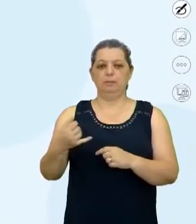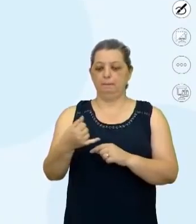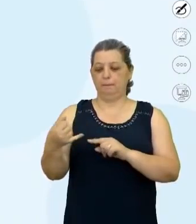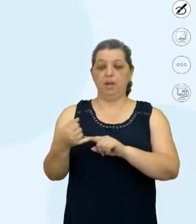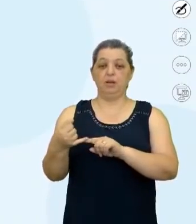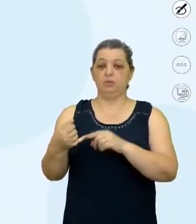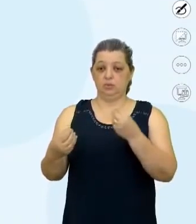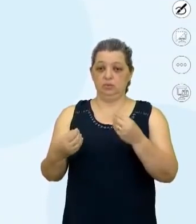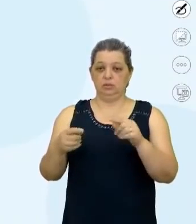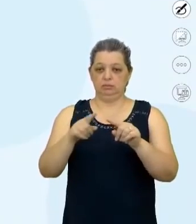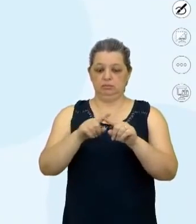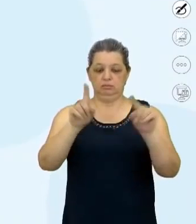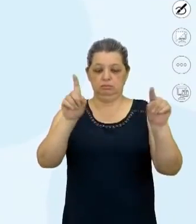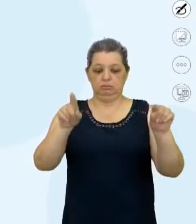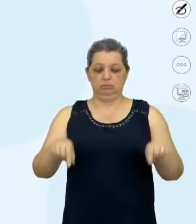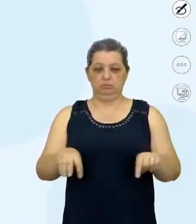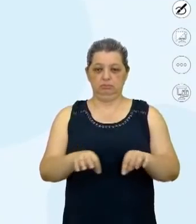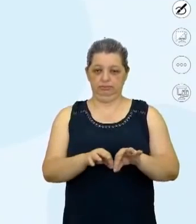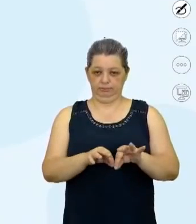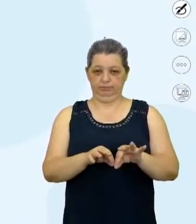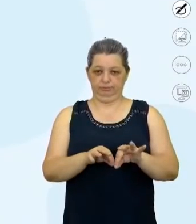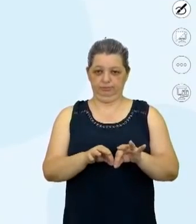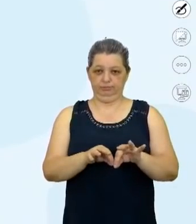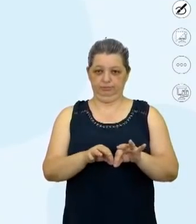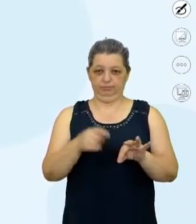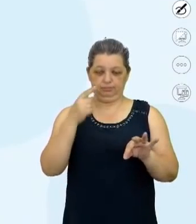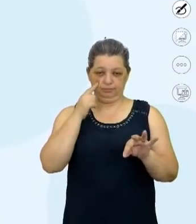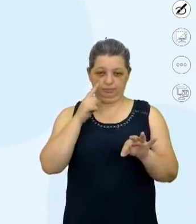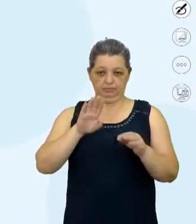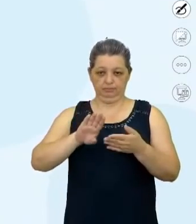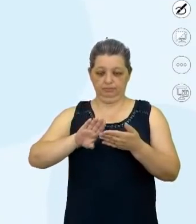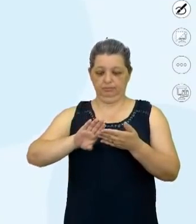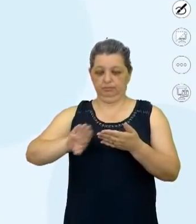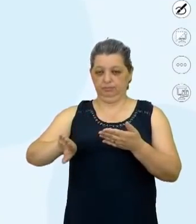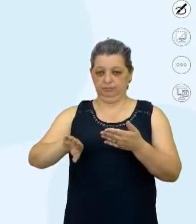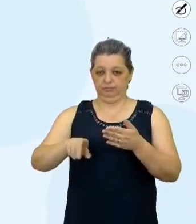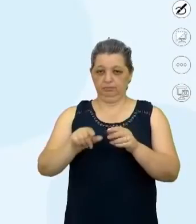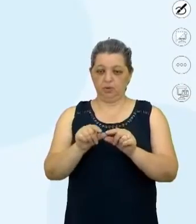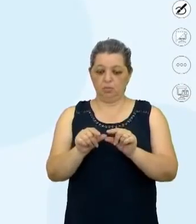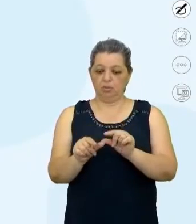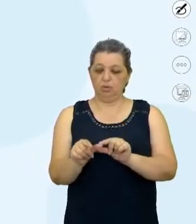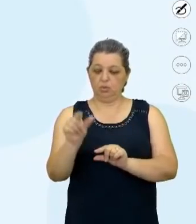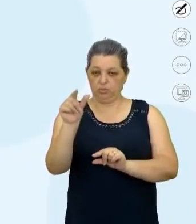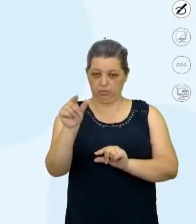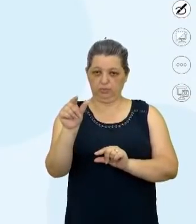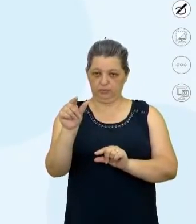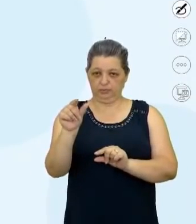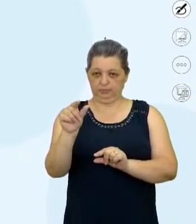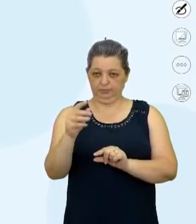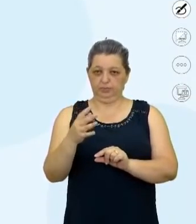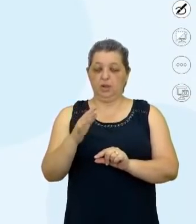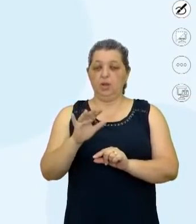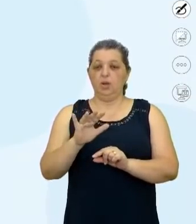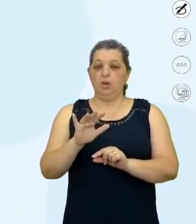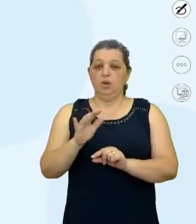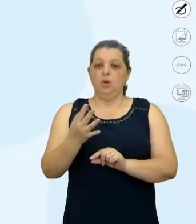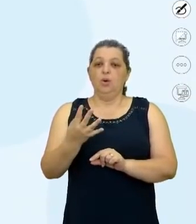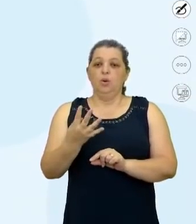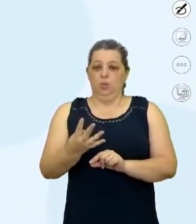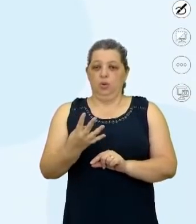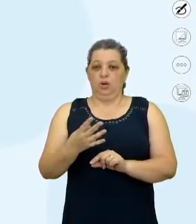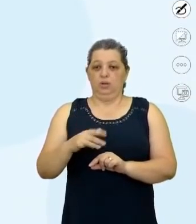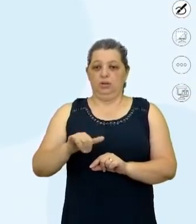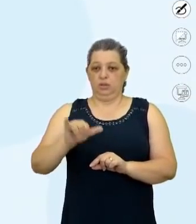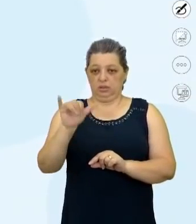pegar o quadradão, tirar esta parte, que é o 4y por 2x, não é isso? Depois você